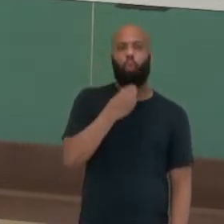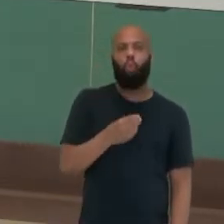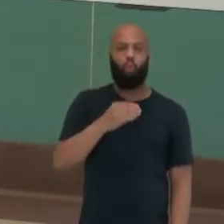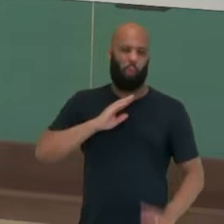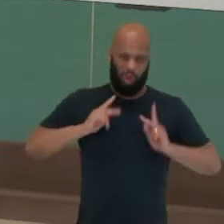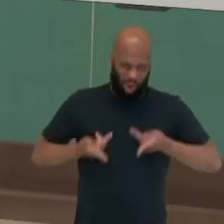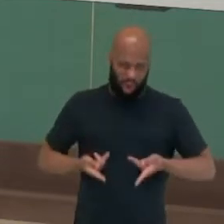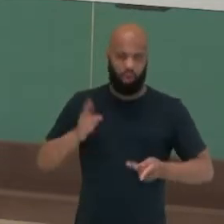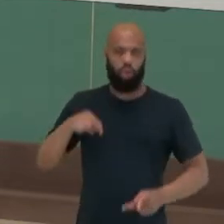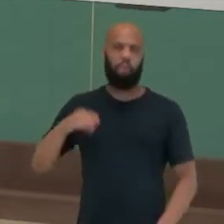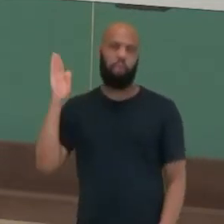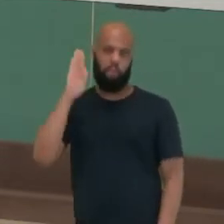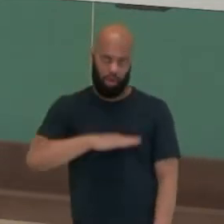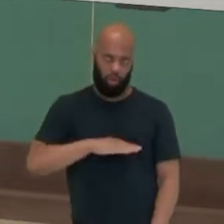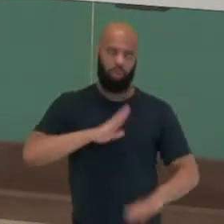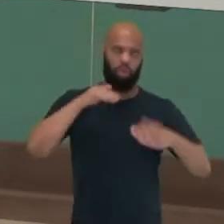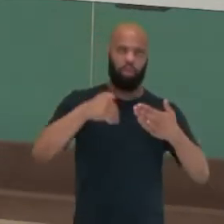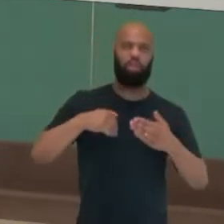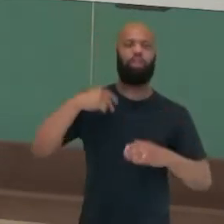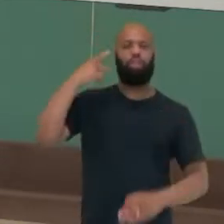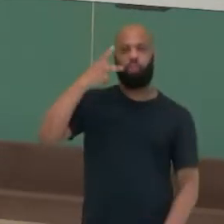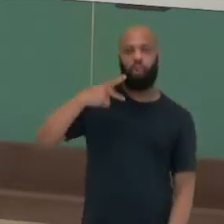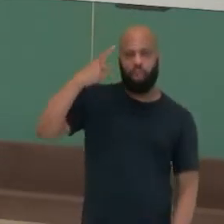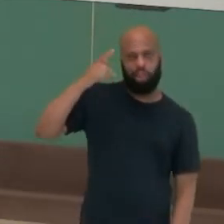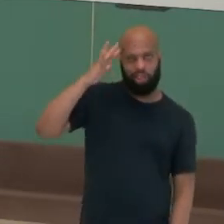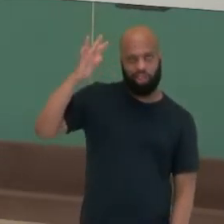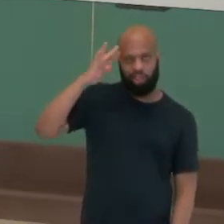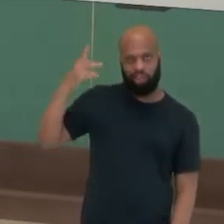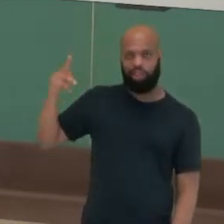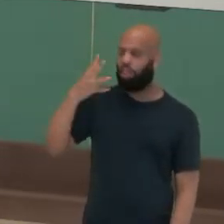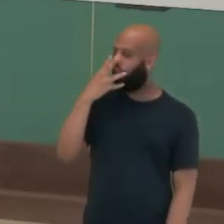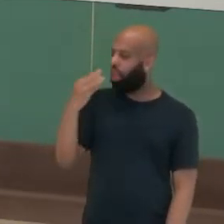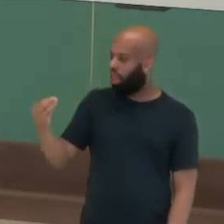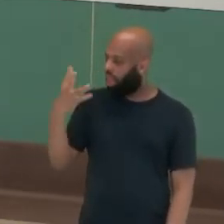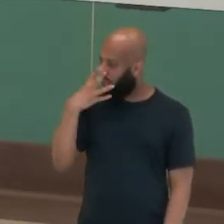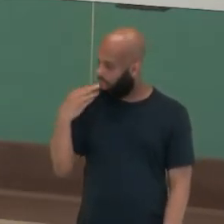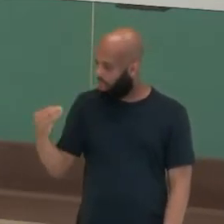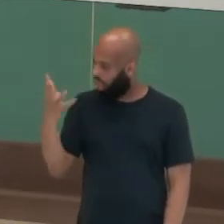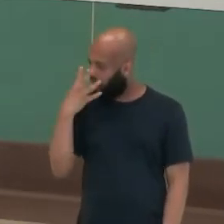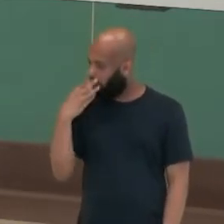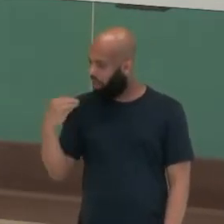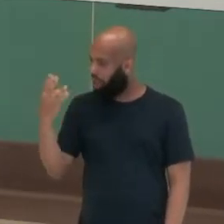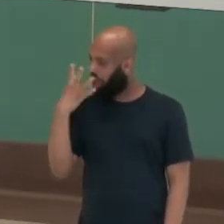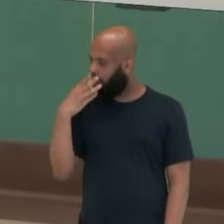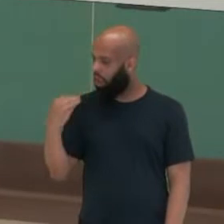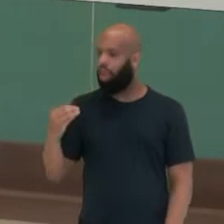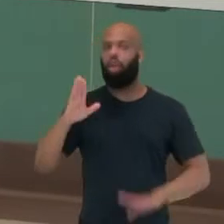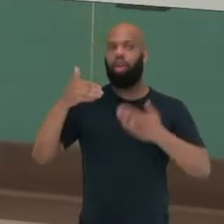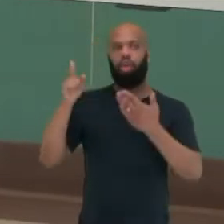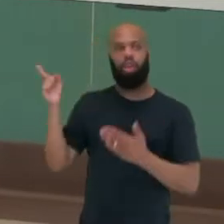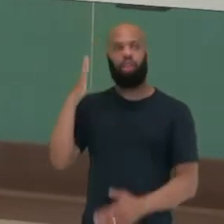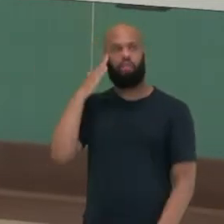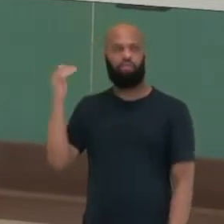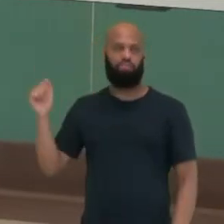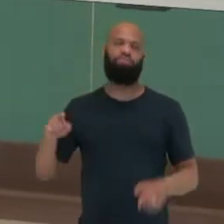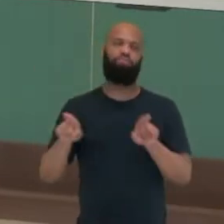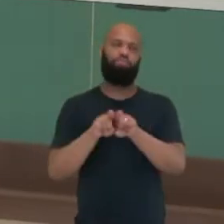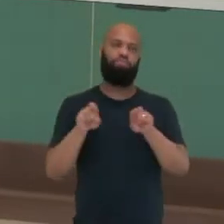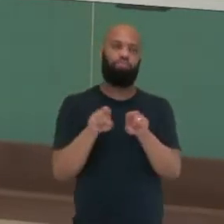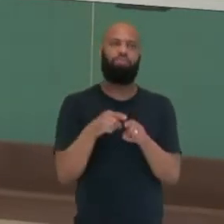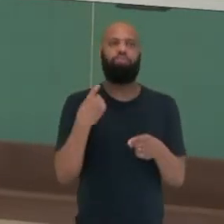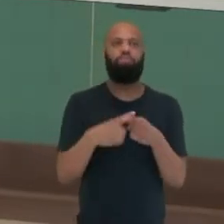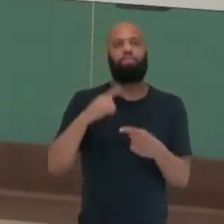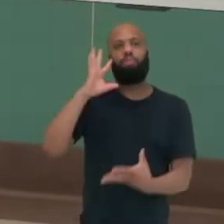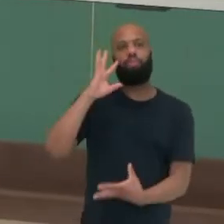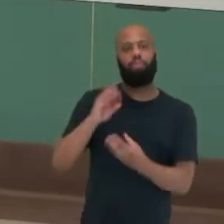pouco melhor, então, a teoria política de Thomas Hobbes, pela qual ele é conhecido aí, é